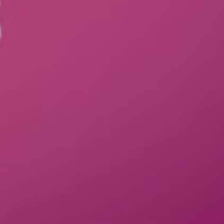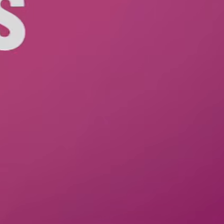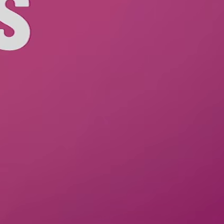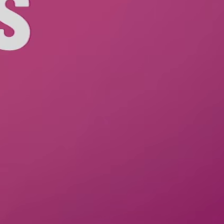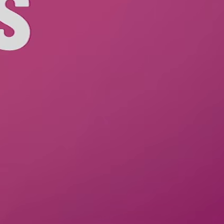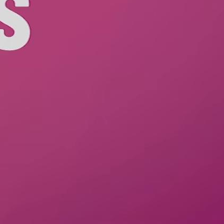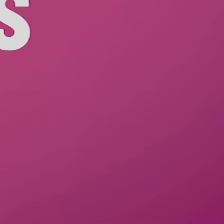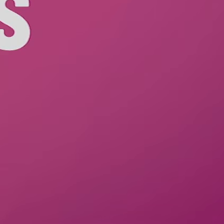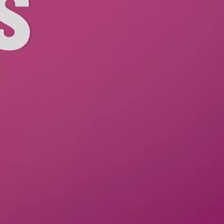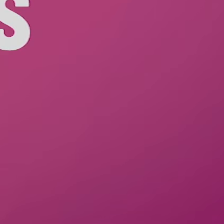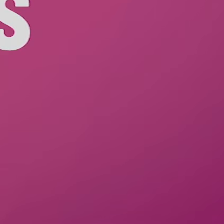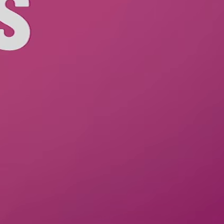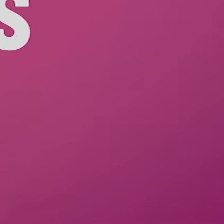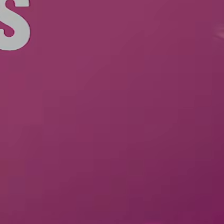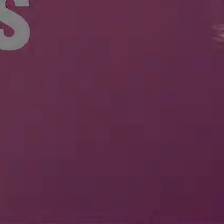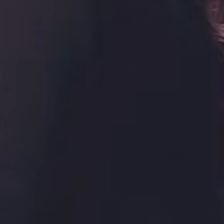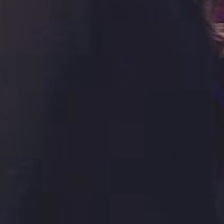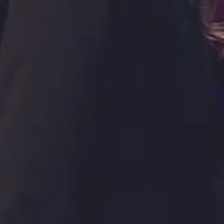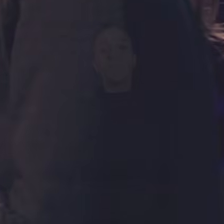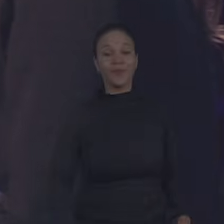paixões que vem de dentro.